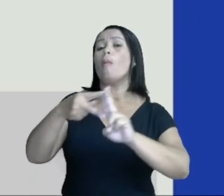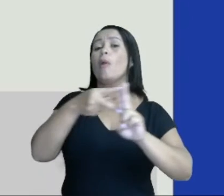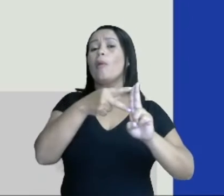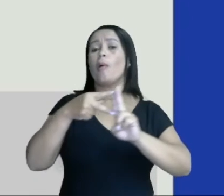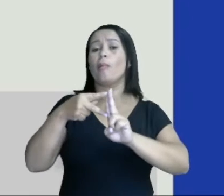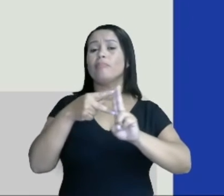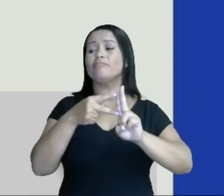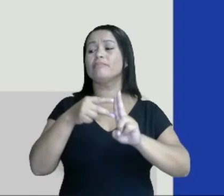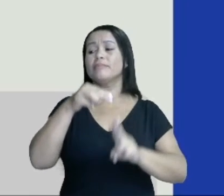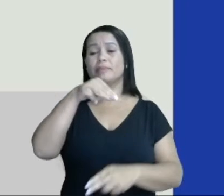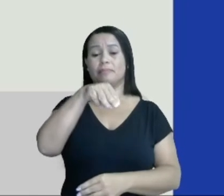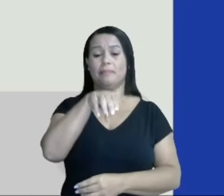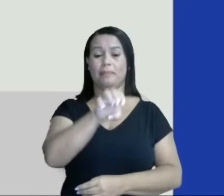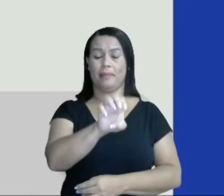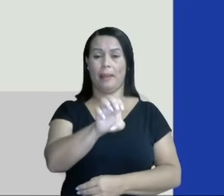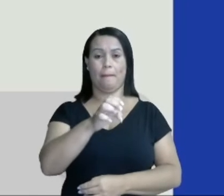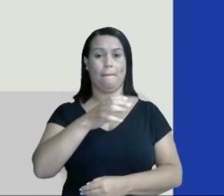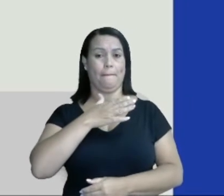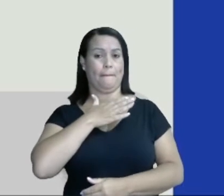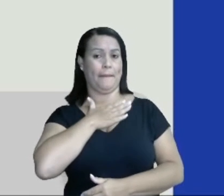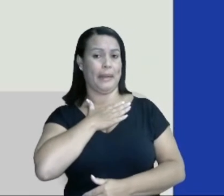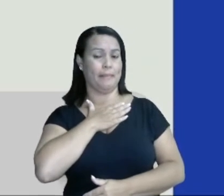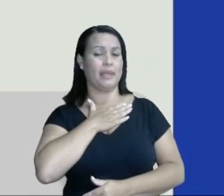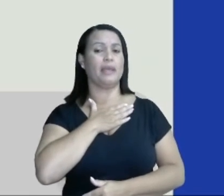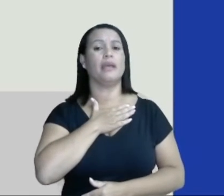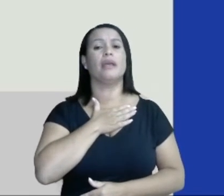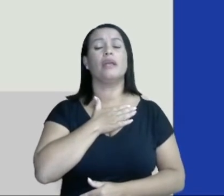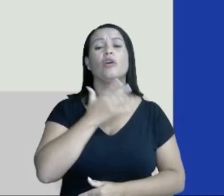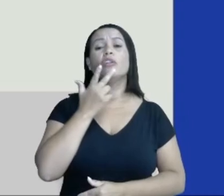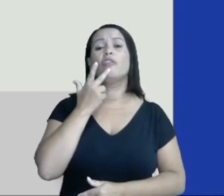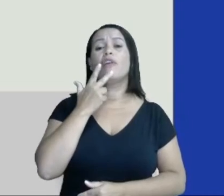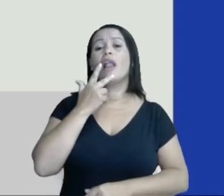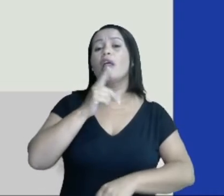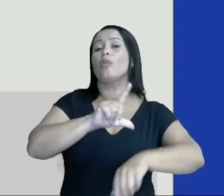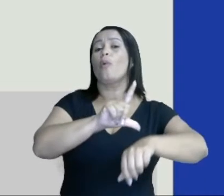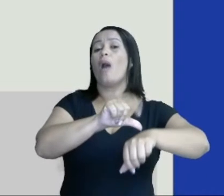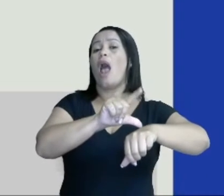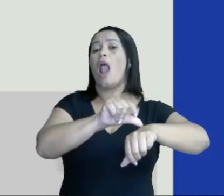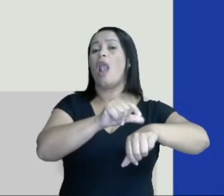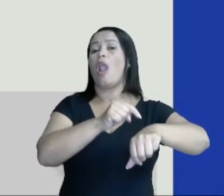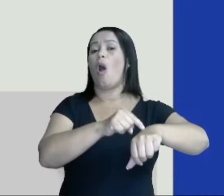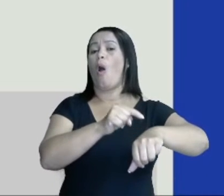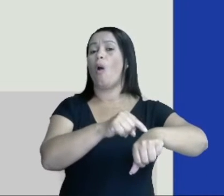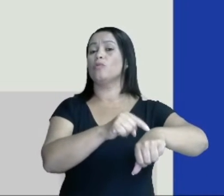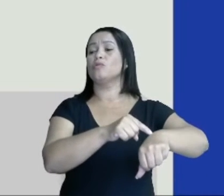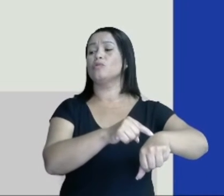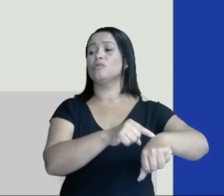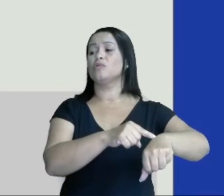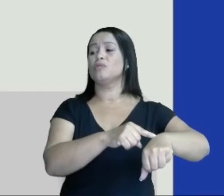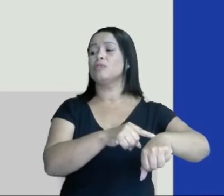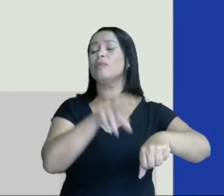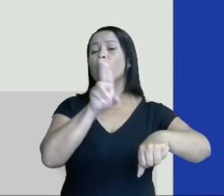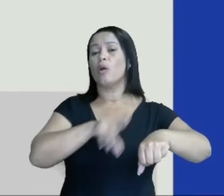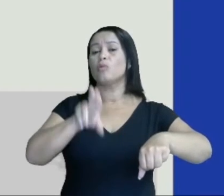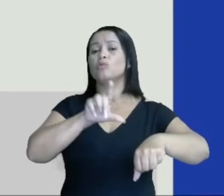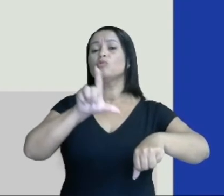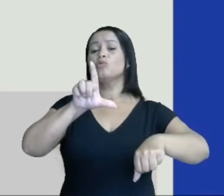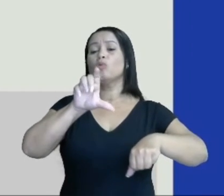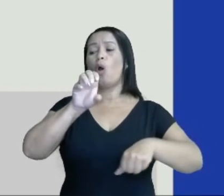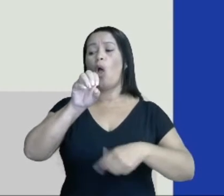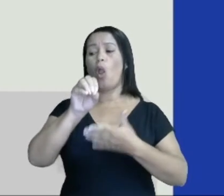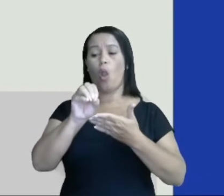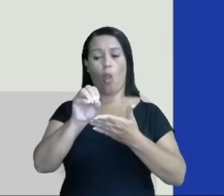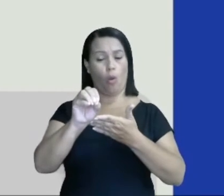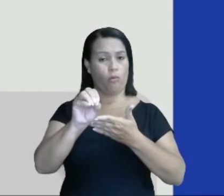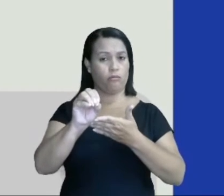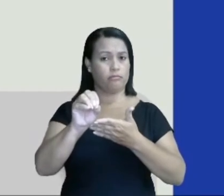coloco? Me. E eu estou falando do relógio. Então, eu uso lo,